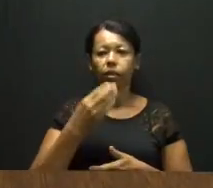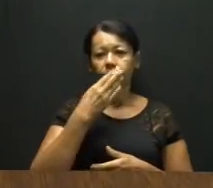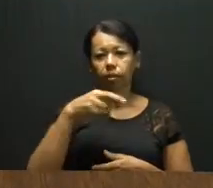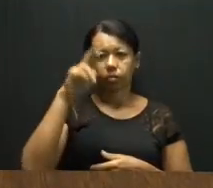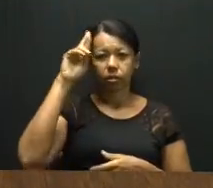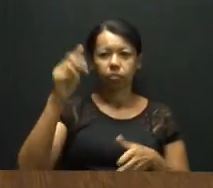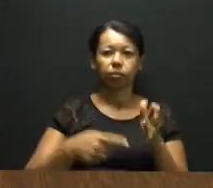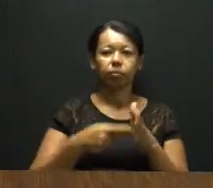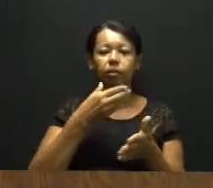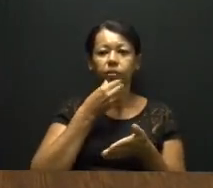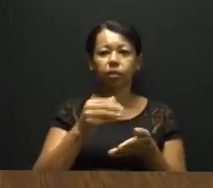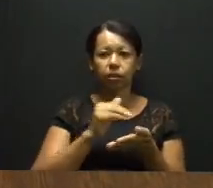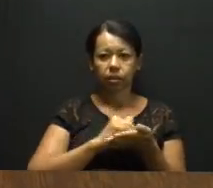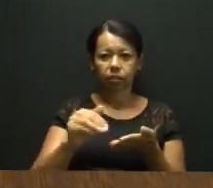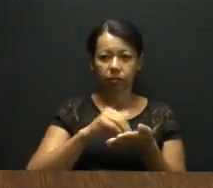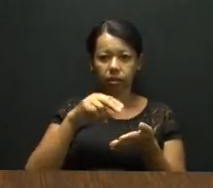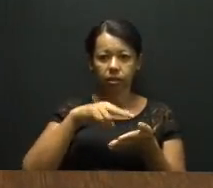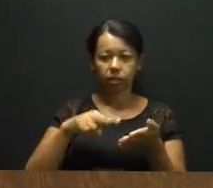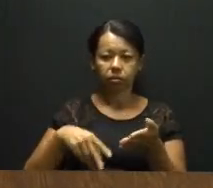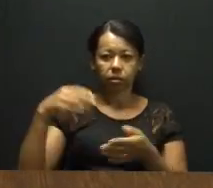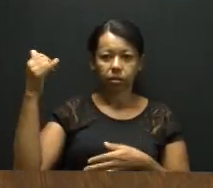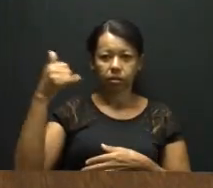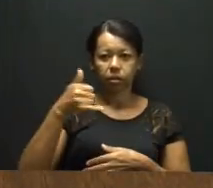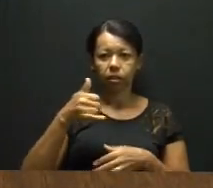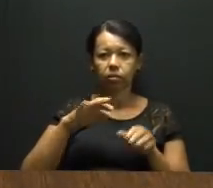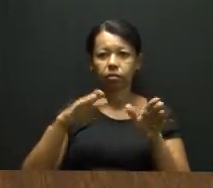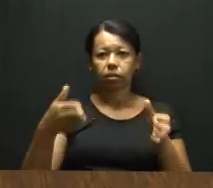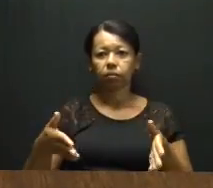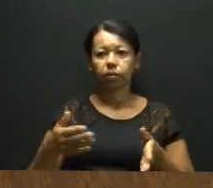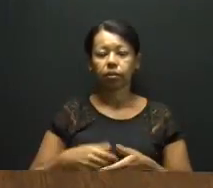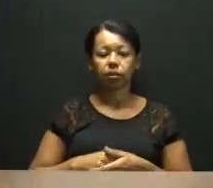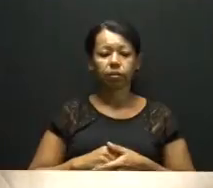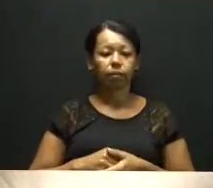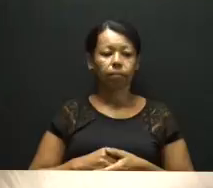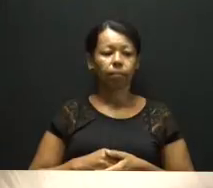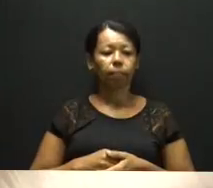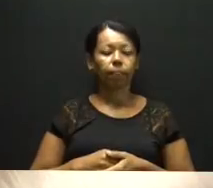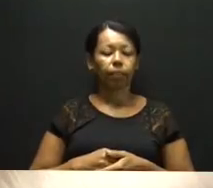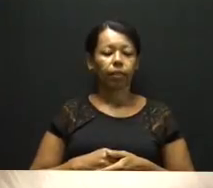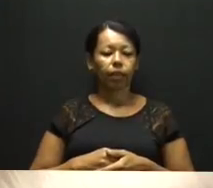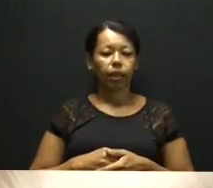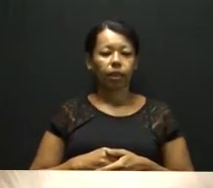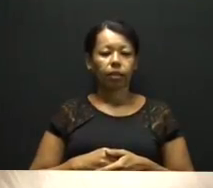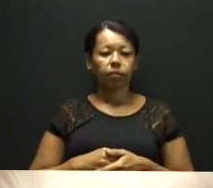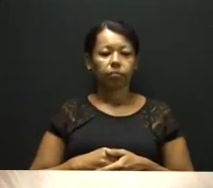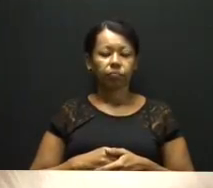ao senhor primeiro secretário que proceda à leitura das indicações encaminhadas à mesa.